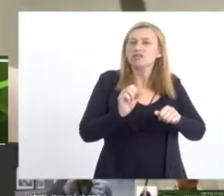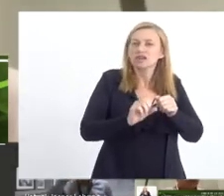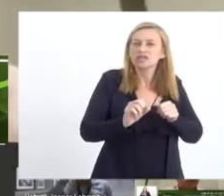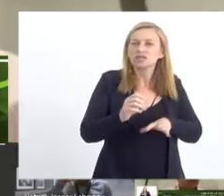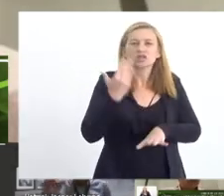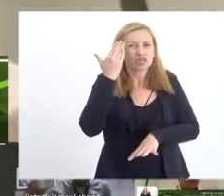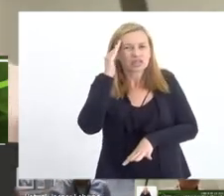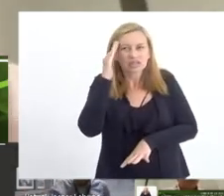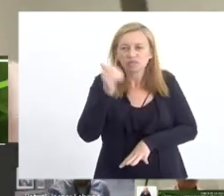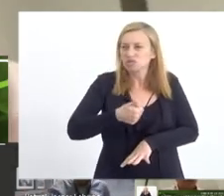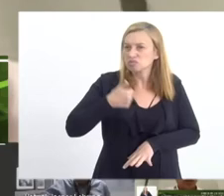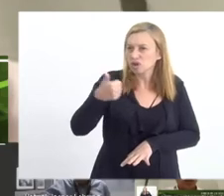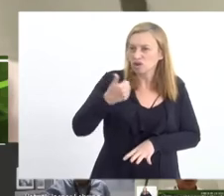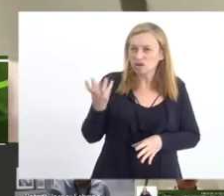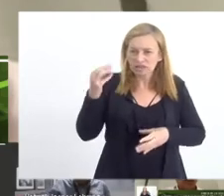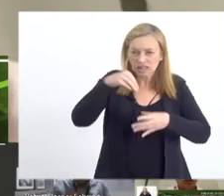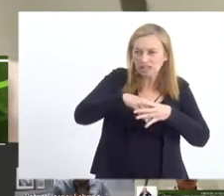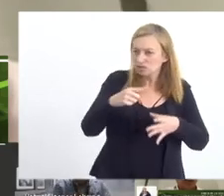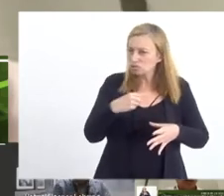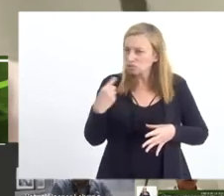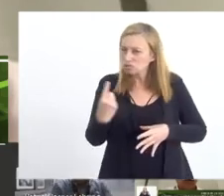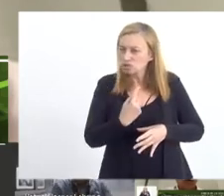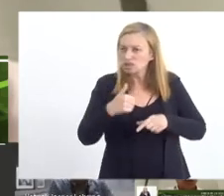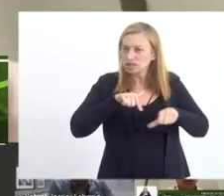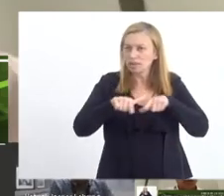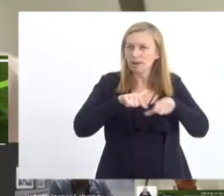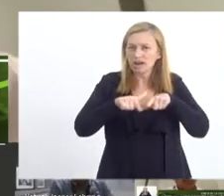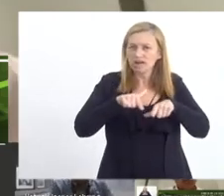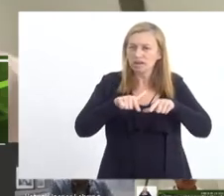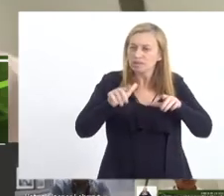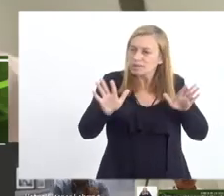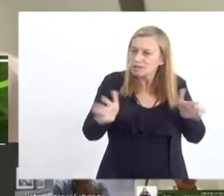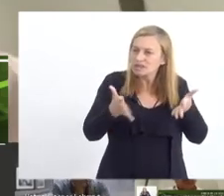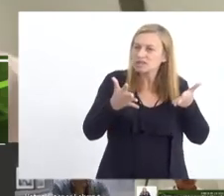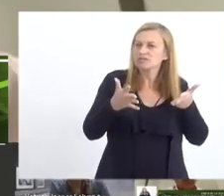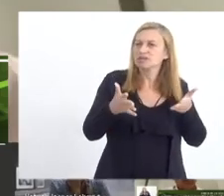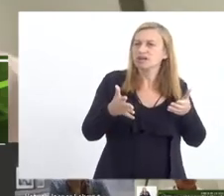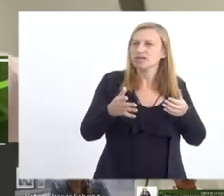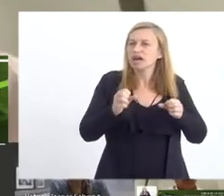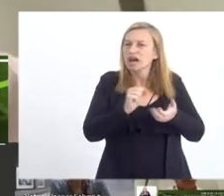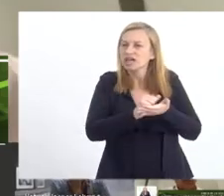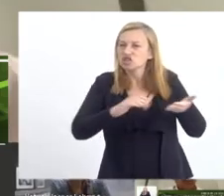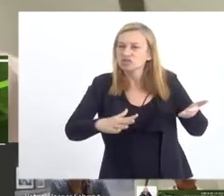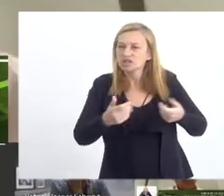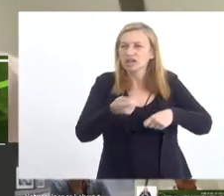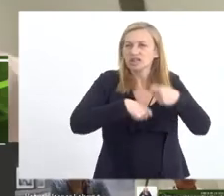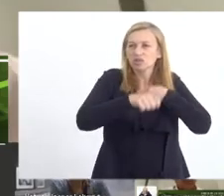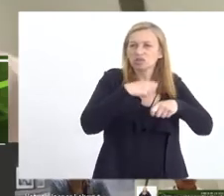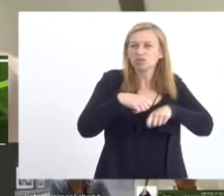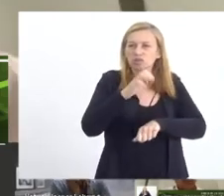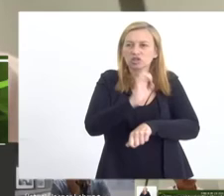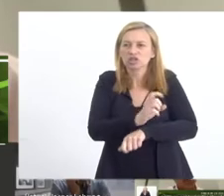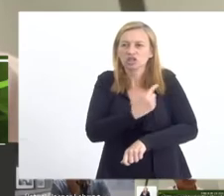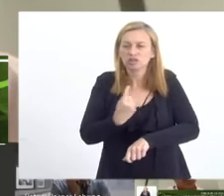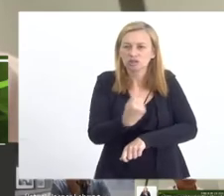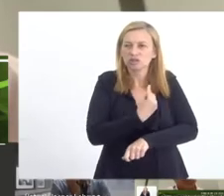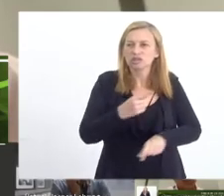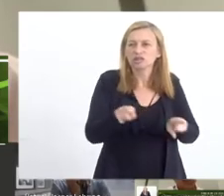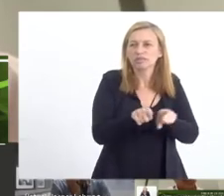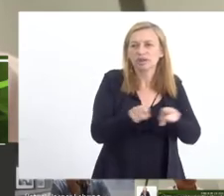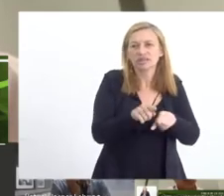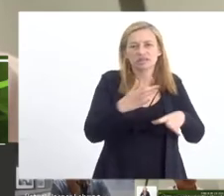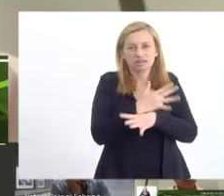gente entende está dentro do nosso alcance para incentivar e para trazer atividade econômica aqui para o nosso estado, para a nossa